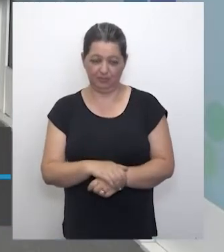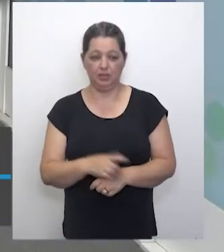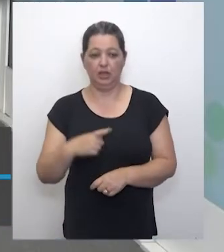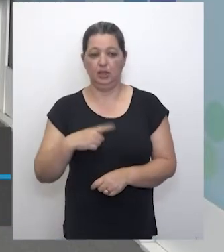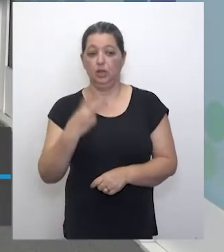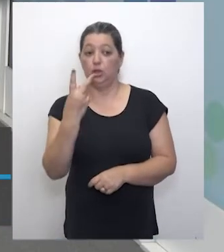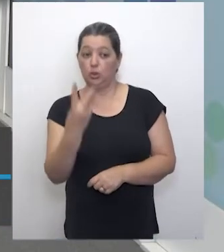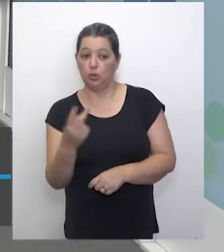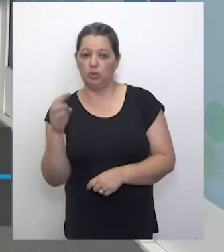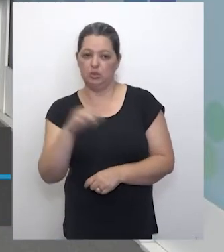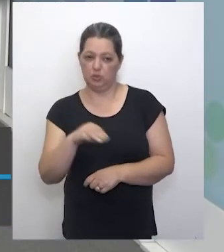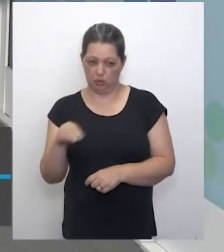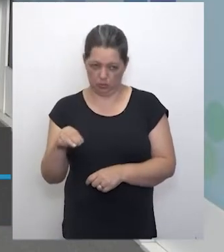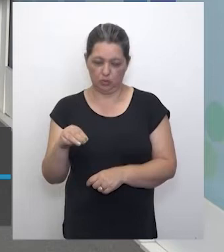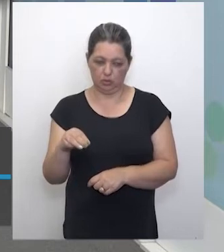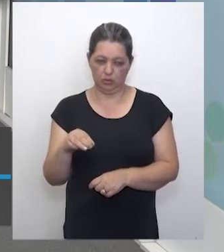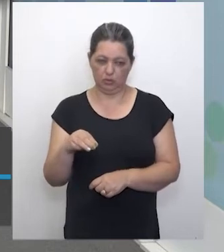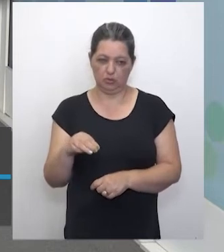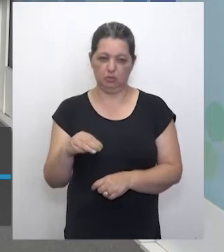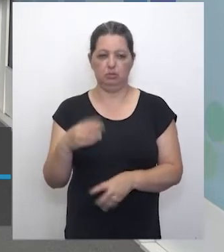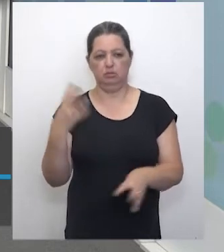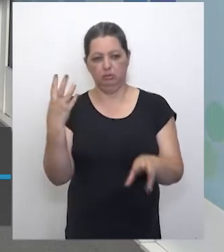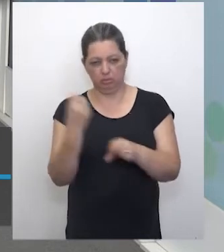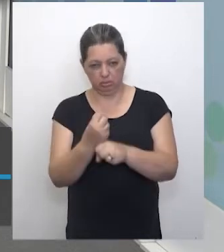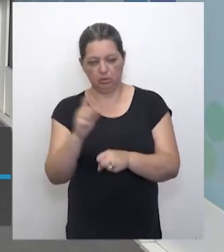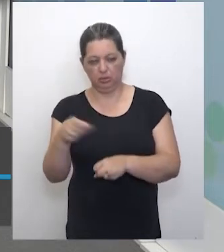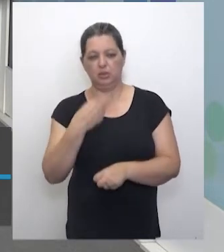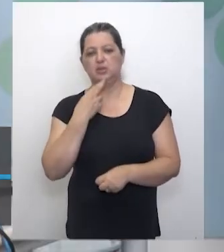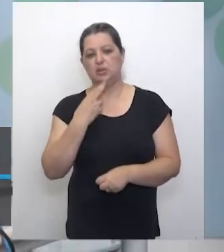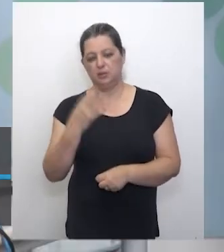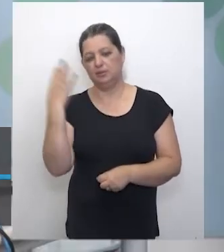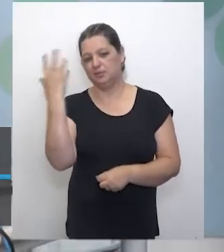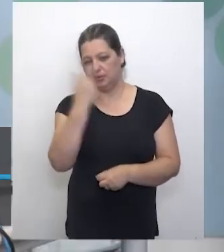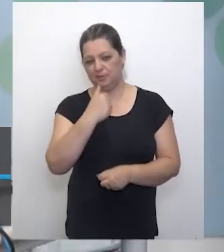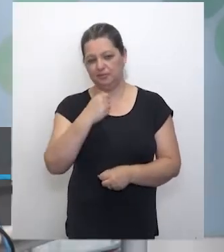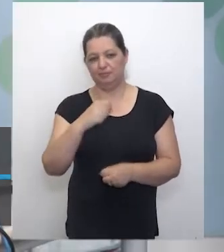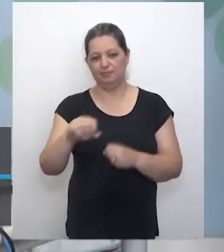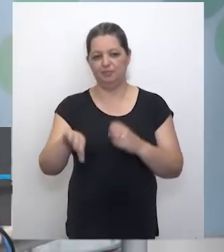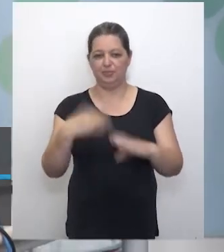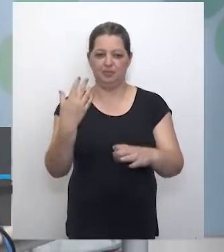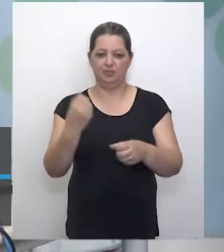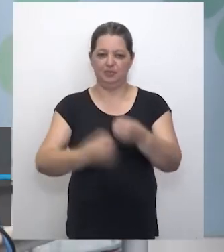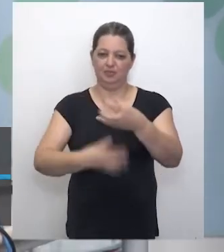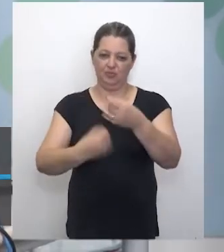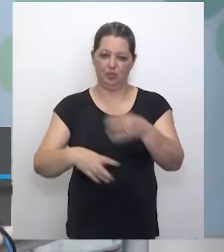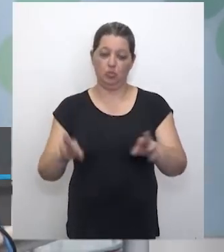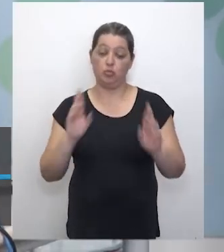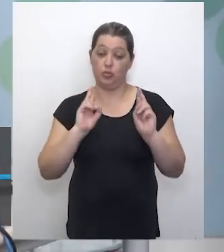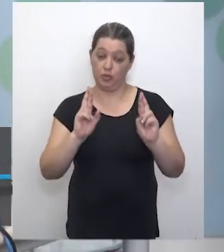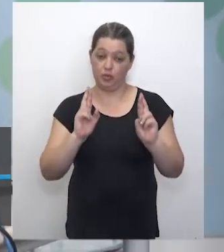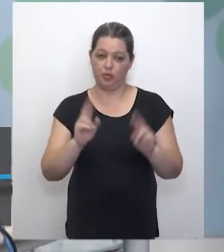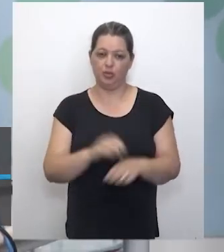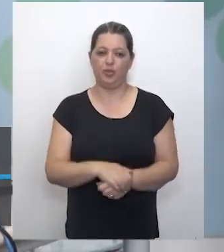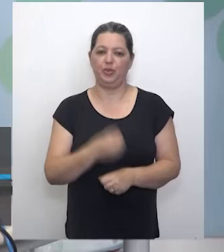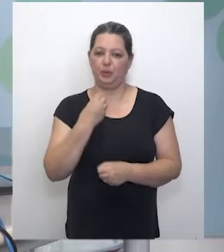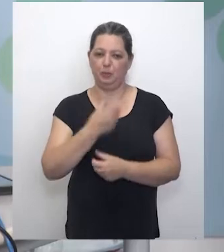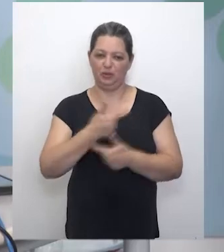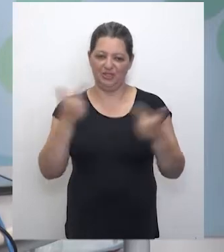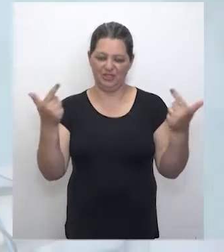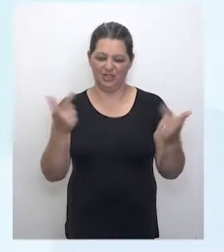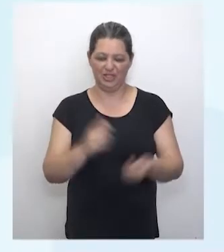minutos para poder fazer essa conta e tentar chegar numa resposta bem bonita e mandar para a gente lá no chat. Então, a gente está aguardando a resposta de vocês. Boa